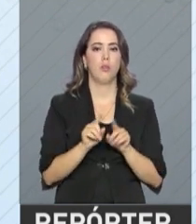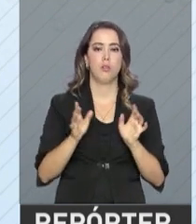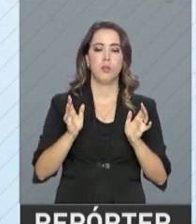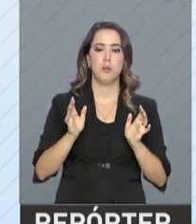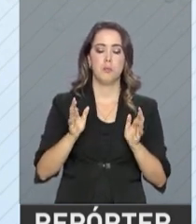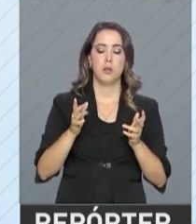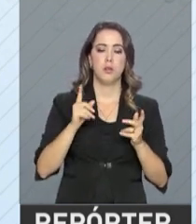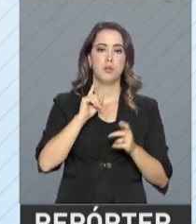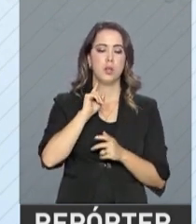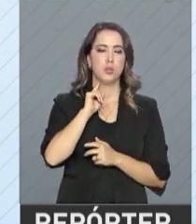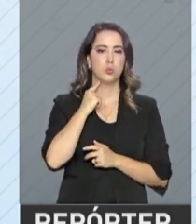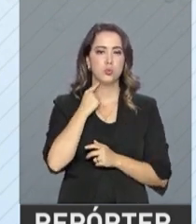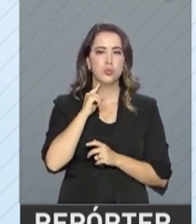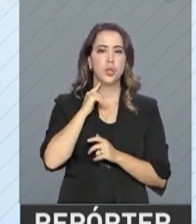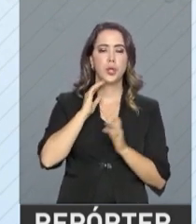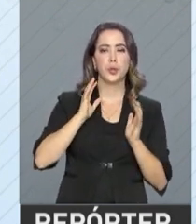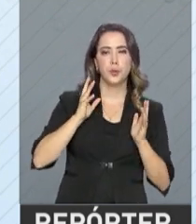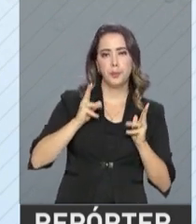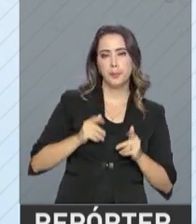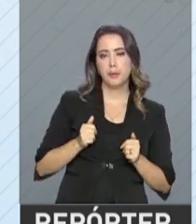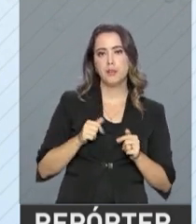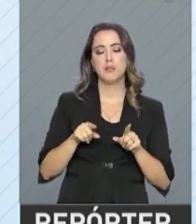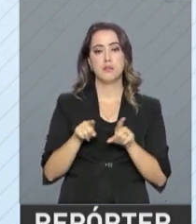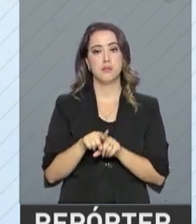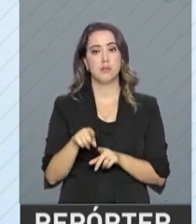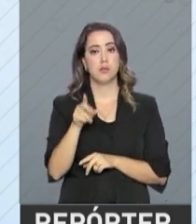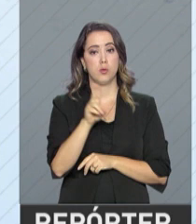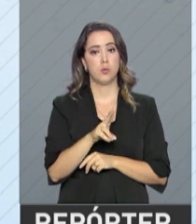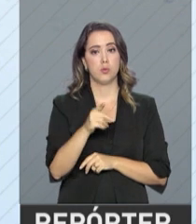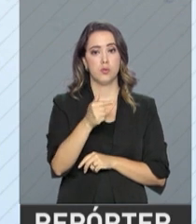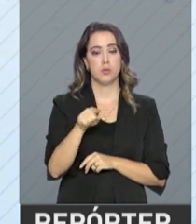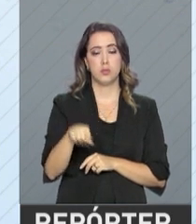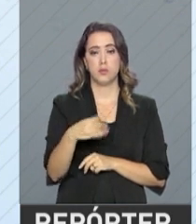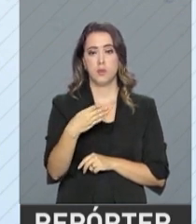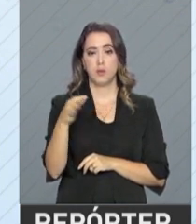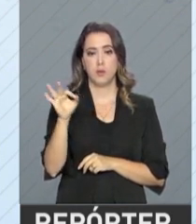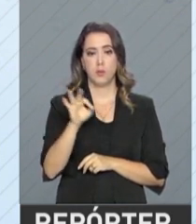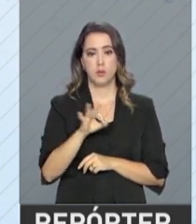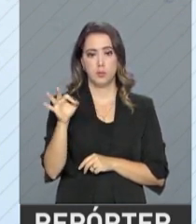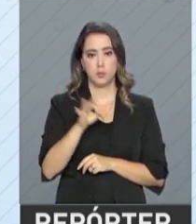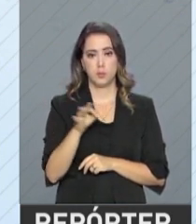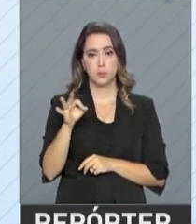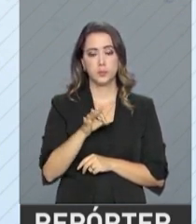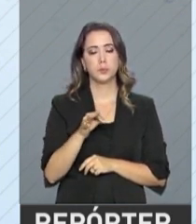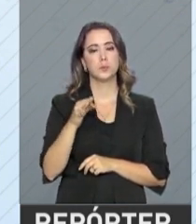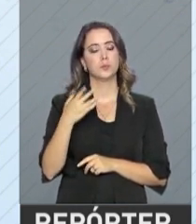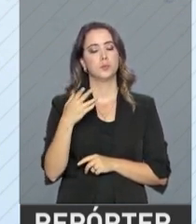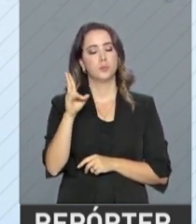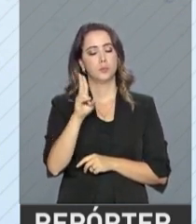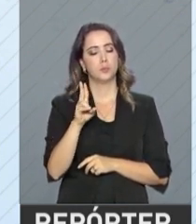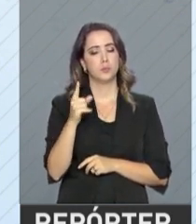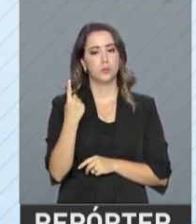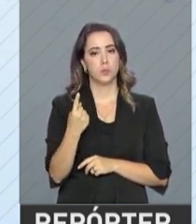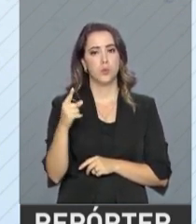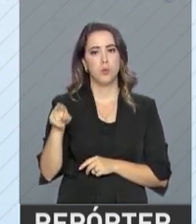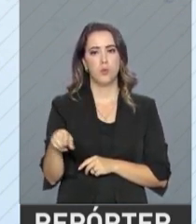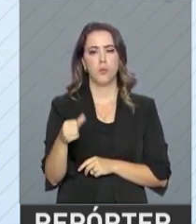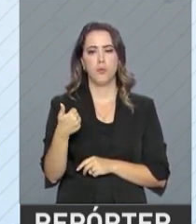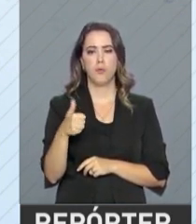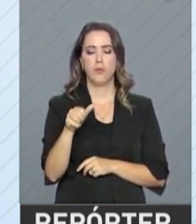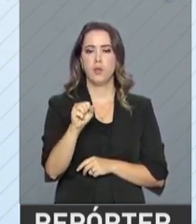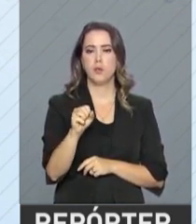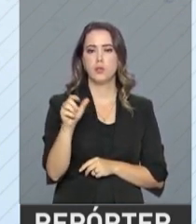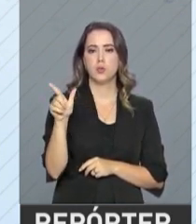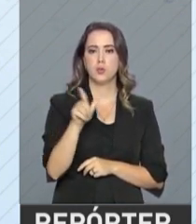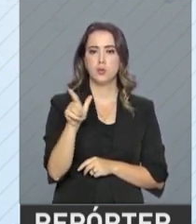responde por 7,4 por cento da água consumida sendo necessário 1,18 litro